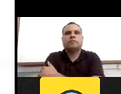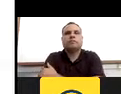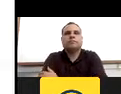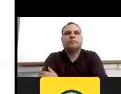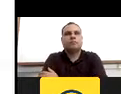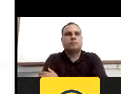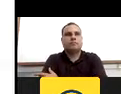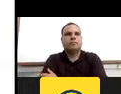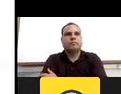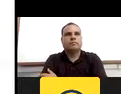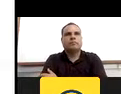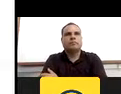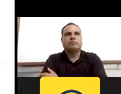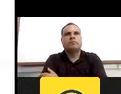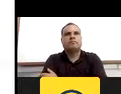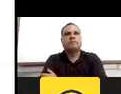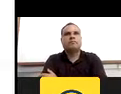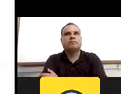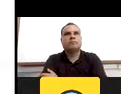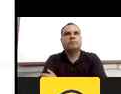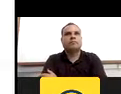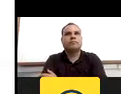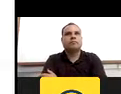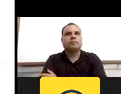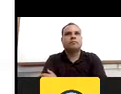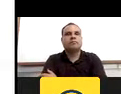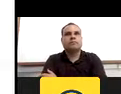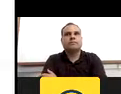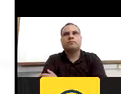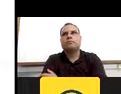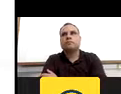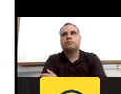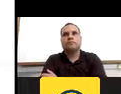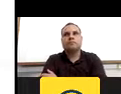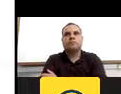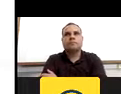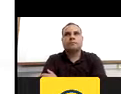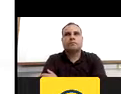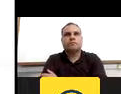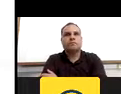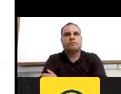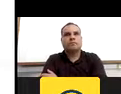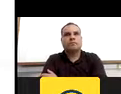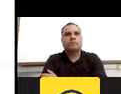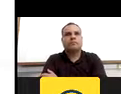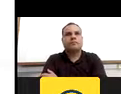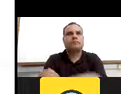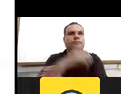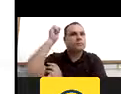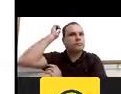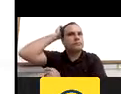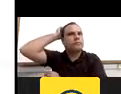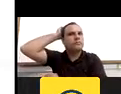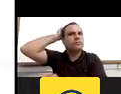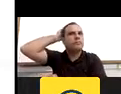perfil desses estudantes, né, e ele traz algumas colocações importantes da gente lembrar. Esse público, ele é um público